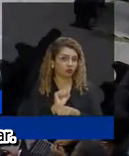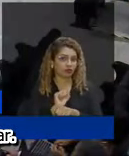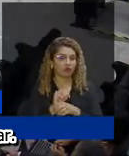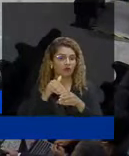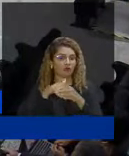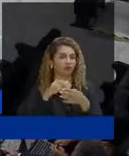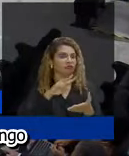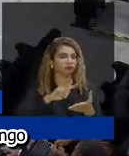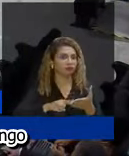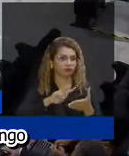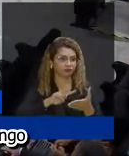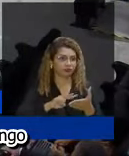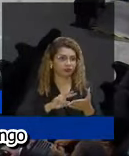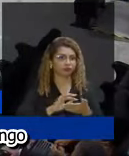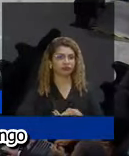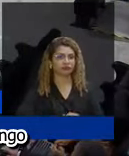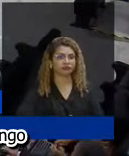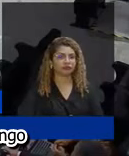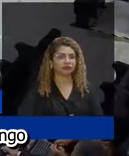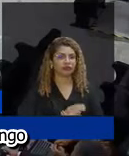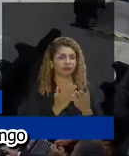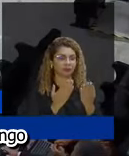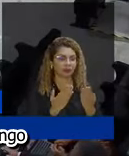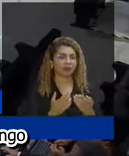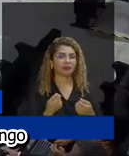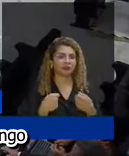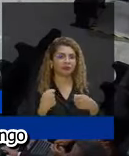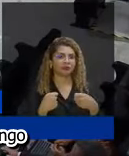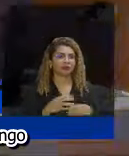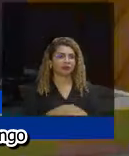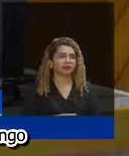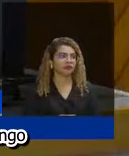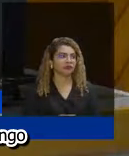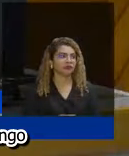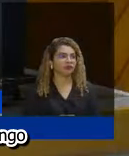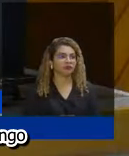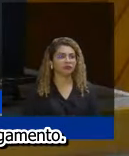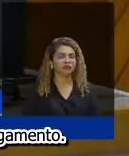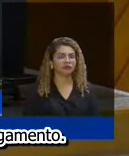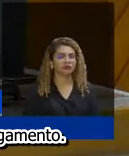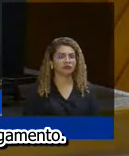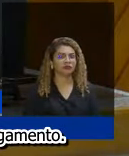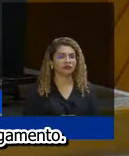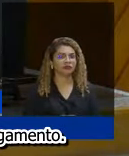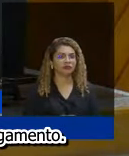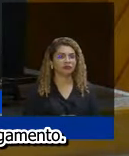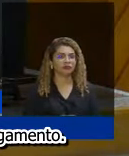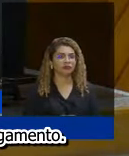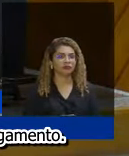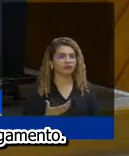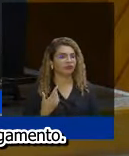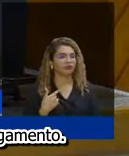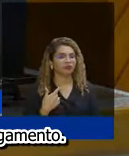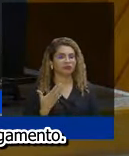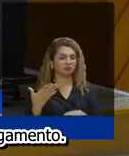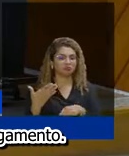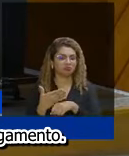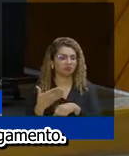Vai aguardar. O doutor Rivaldo Valente aguarda, mas eu comungo do voto de vista, porque também não